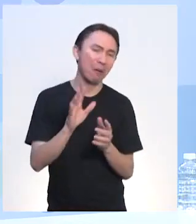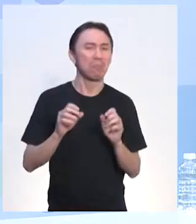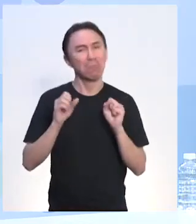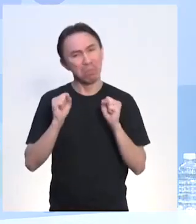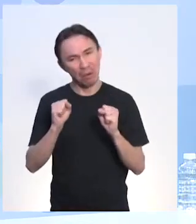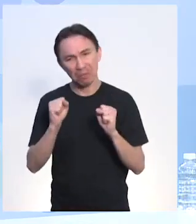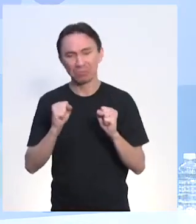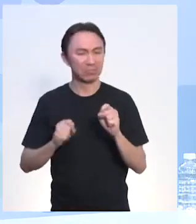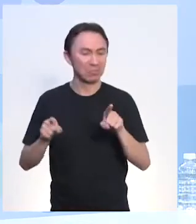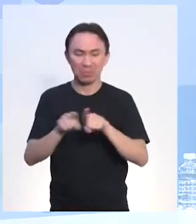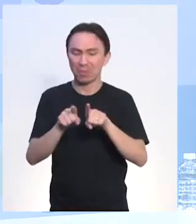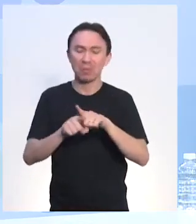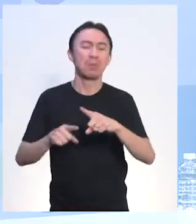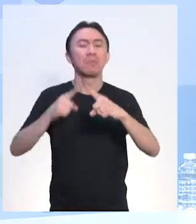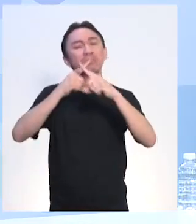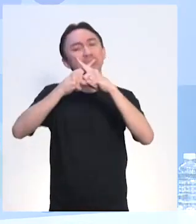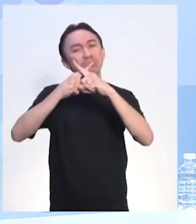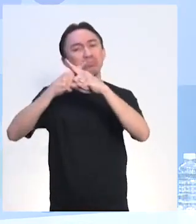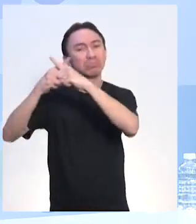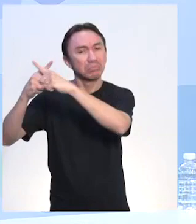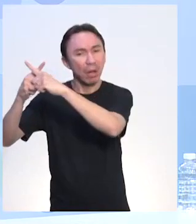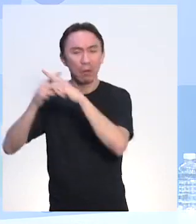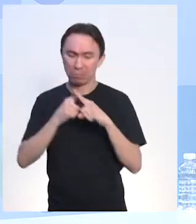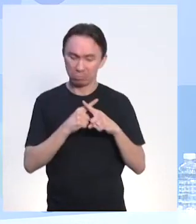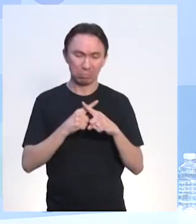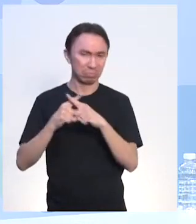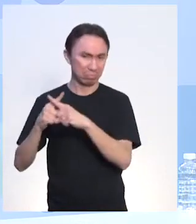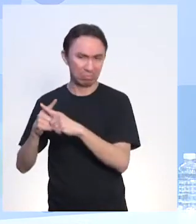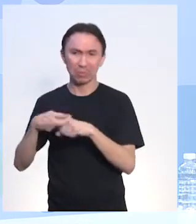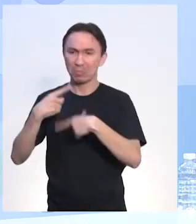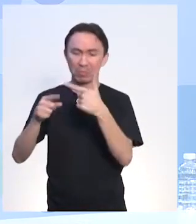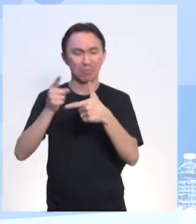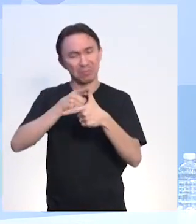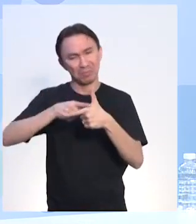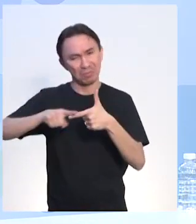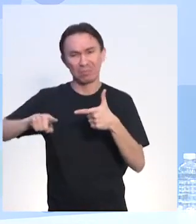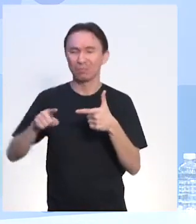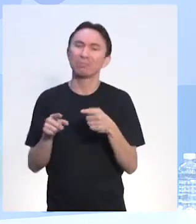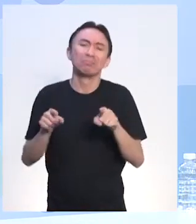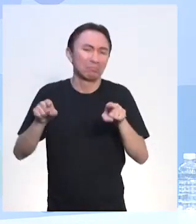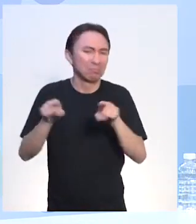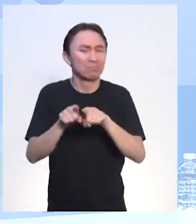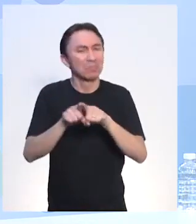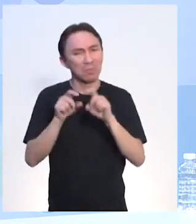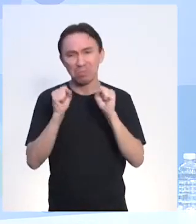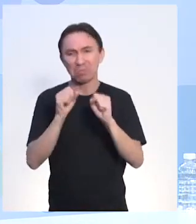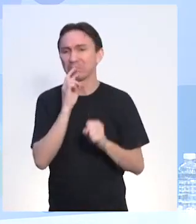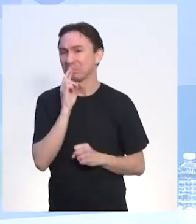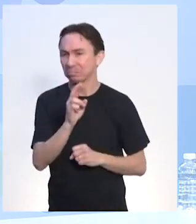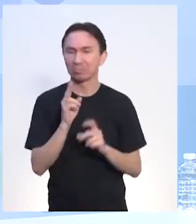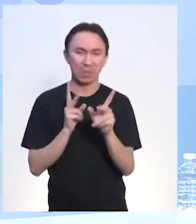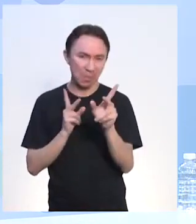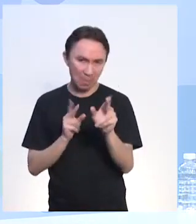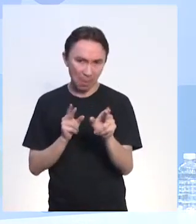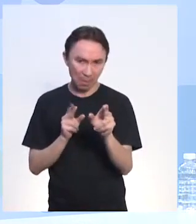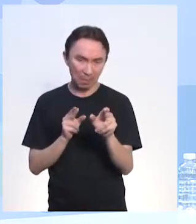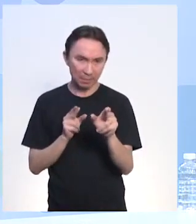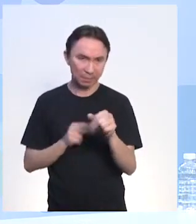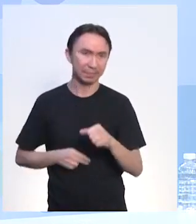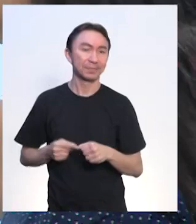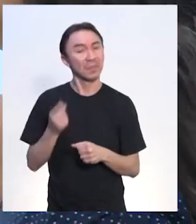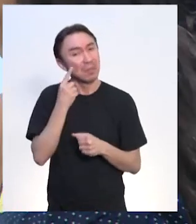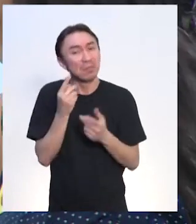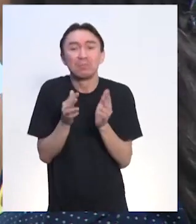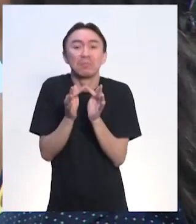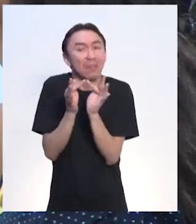cima, multiplicar embaixo e depois dividir, é claro que você vai chegar na mesma resposta. Eu prefiro